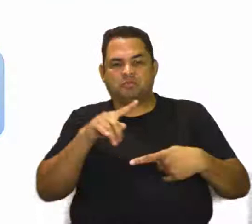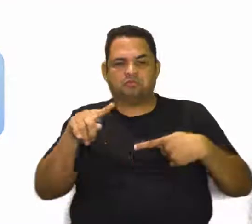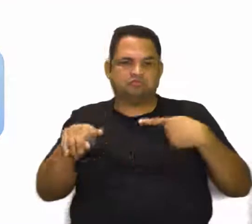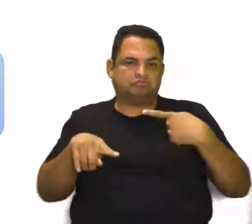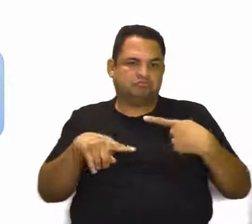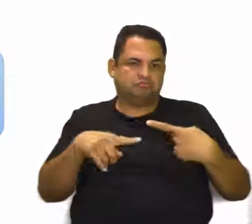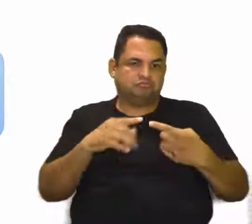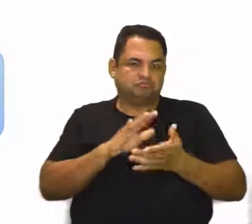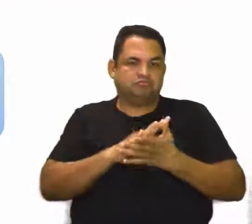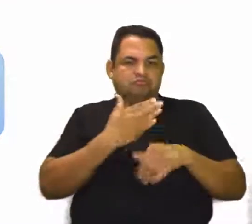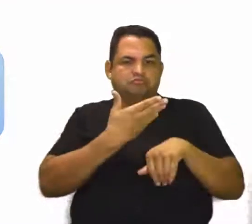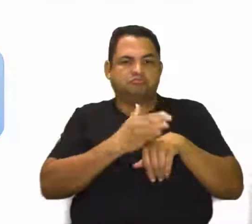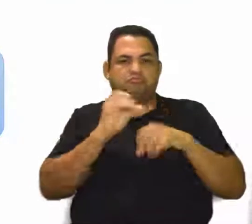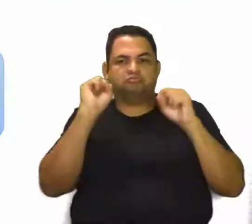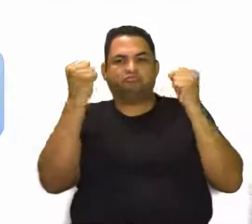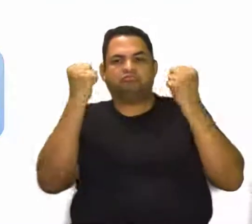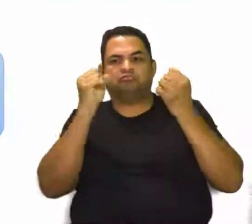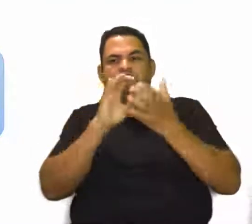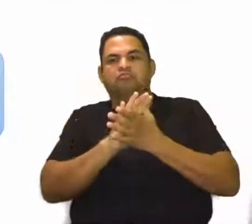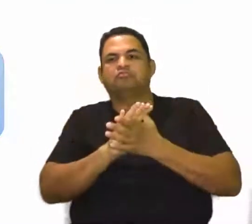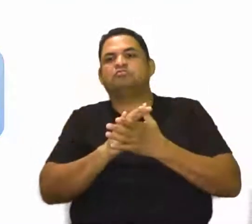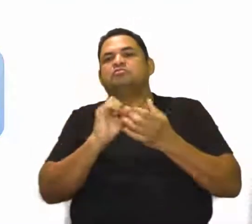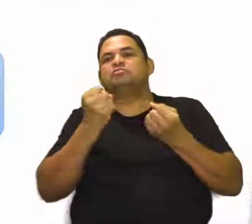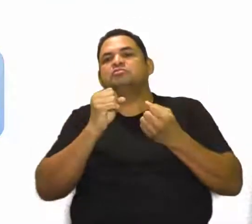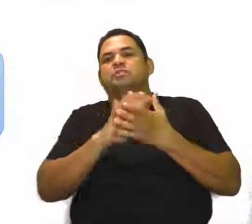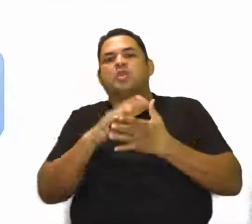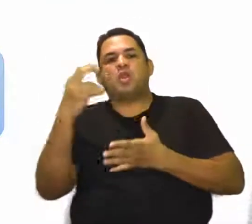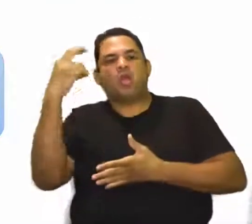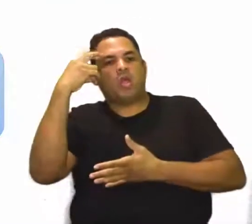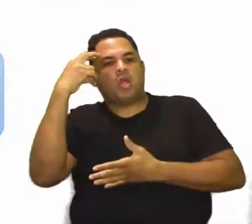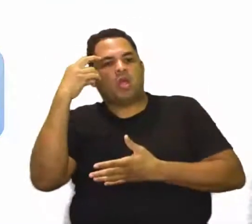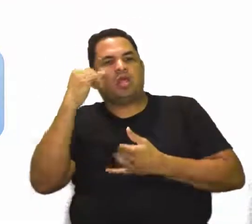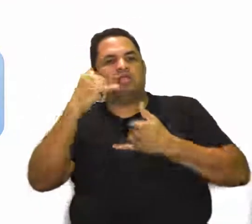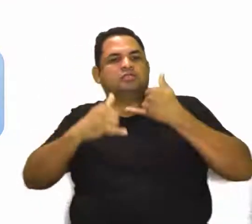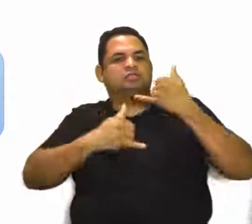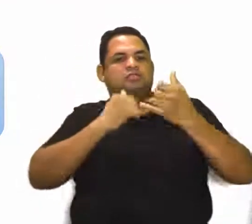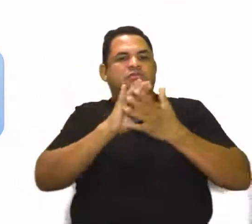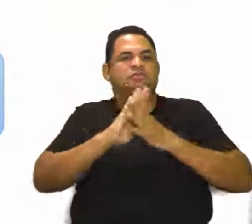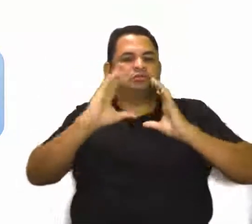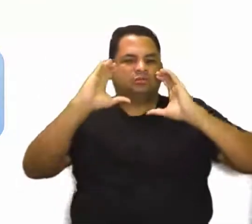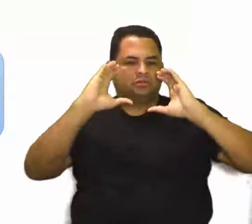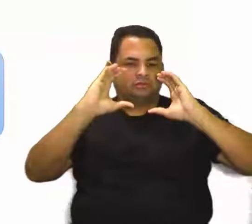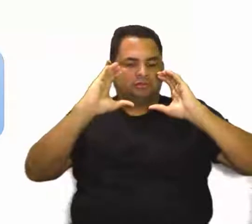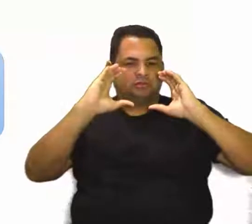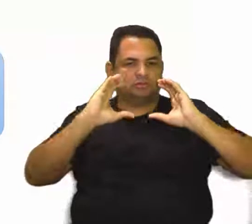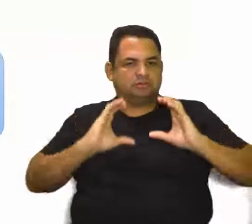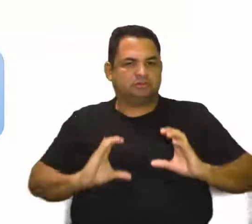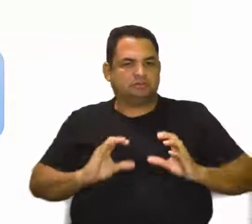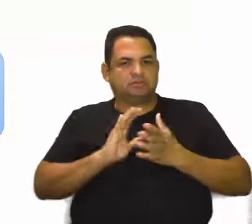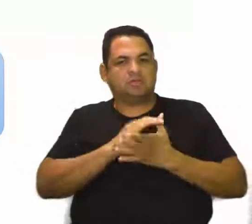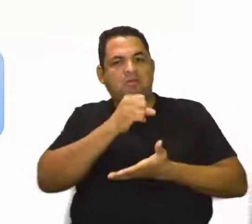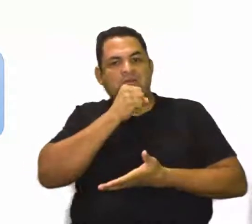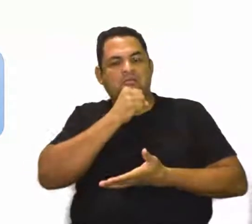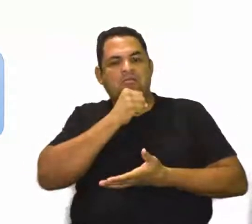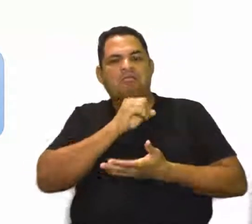oportunizar, aliás, a prática de exercícios, de atividades culturais, de lazer, para um cidadão que é idoso. Estimula a